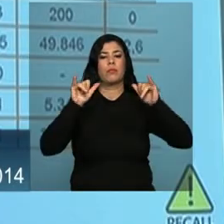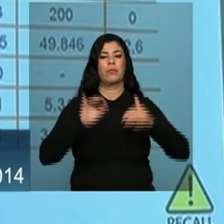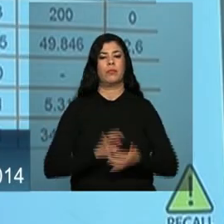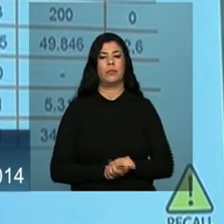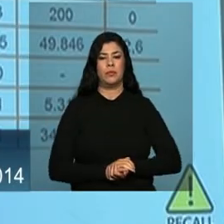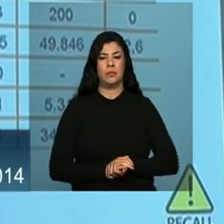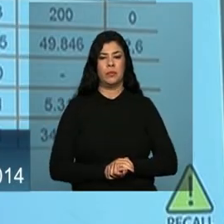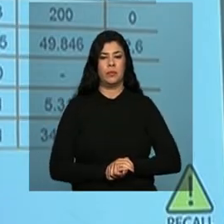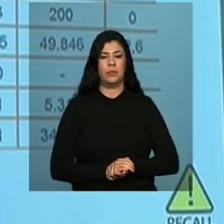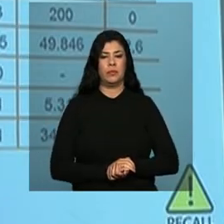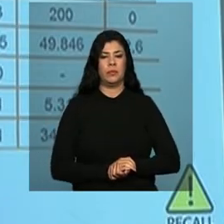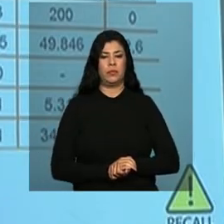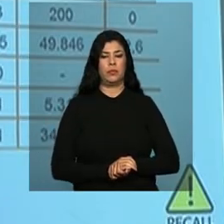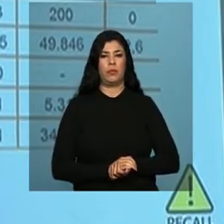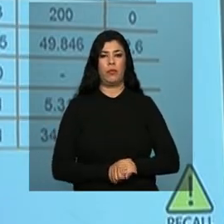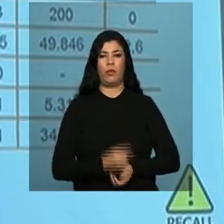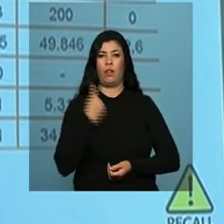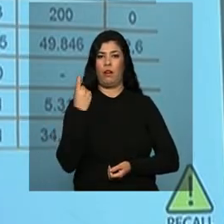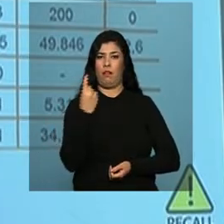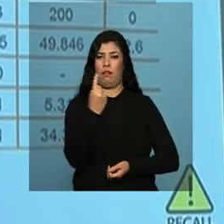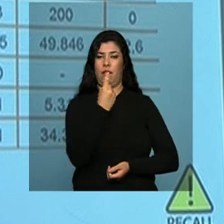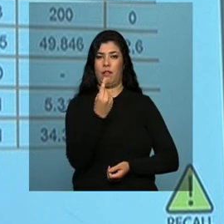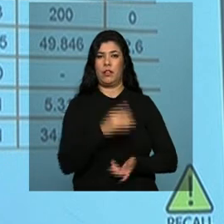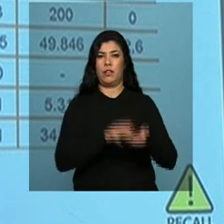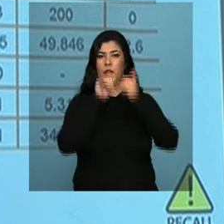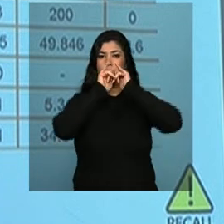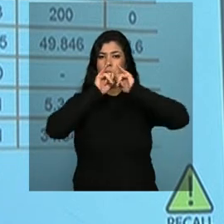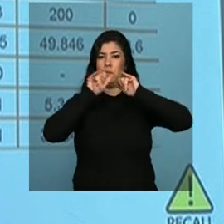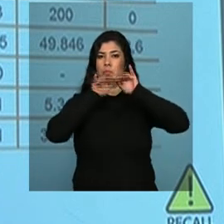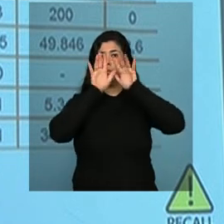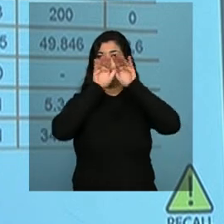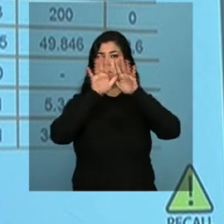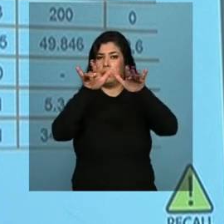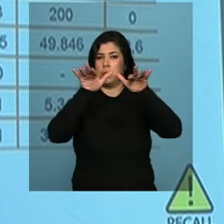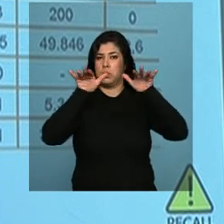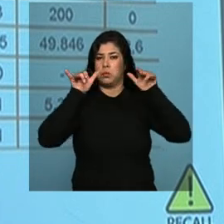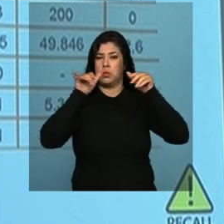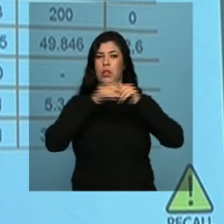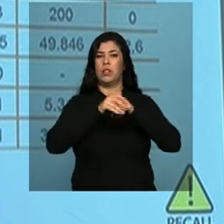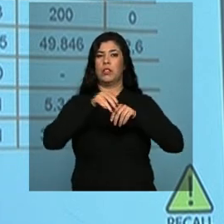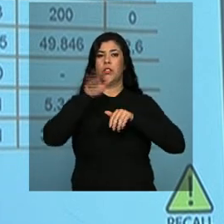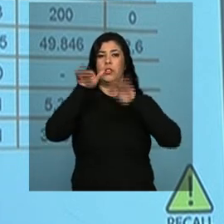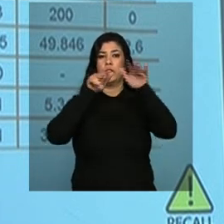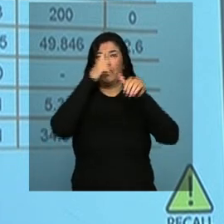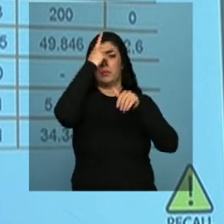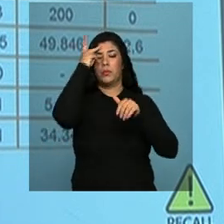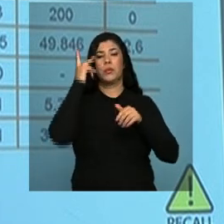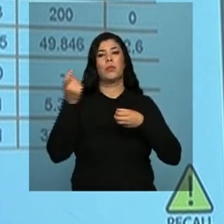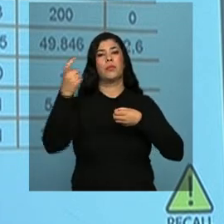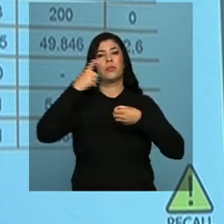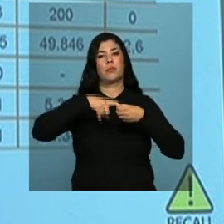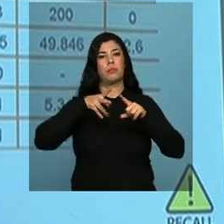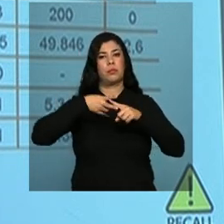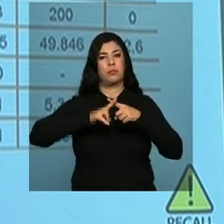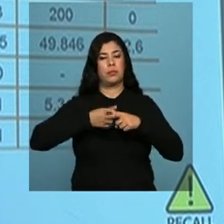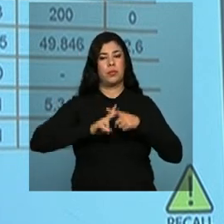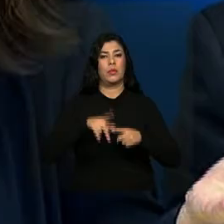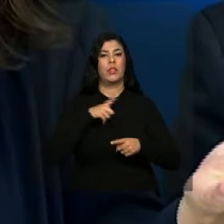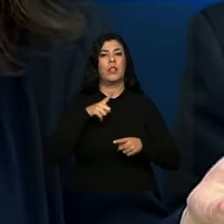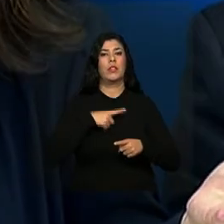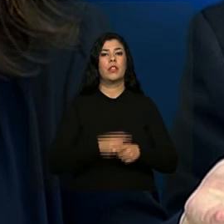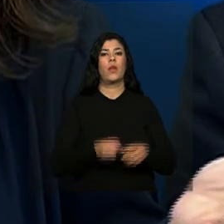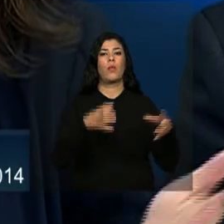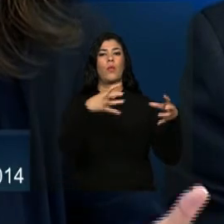na canta campanha embora seja uma única campanha ela se refere a um volume de